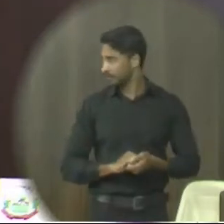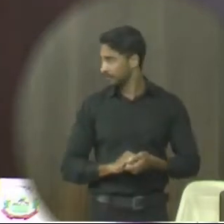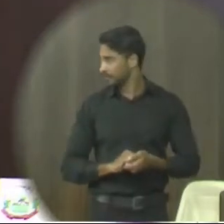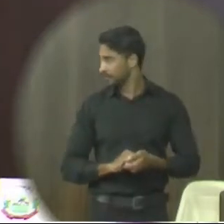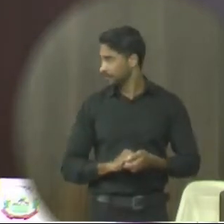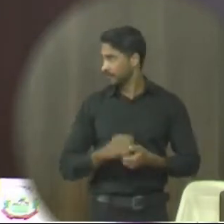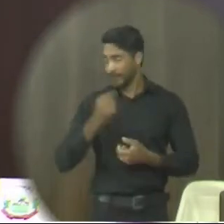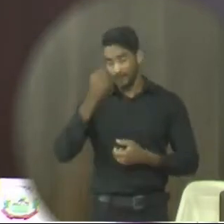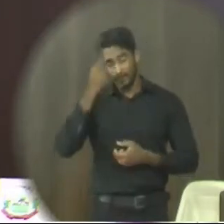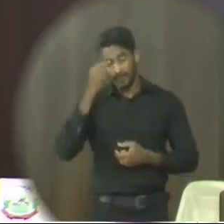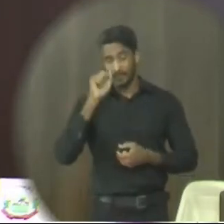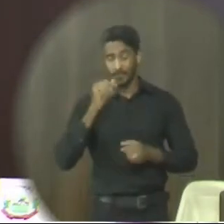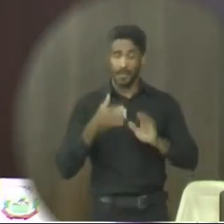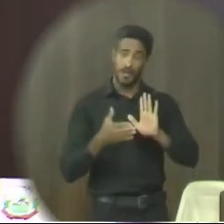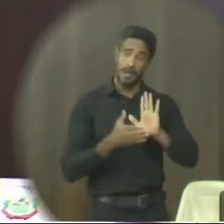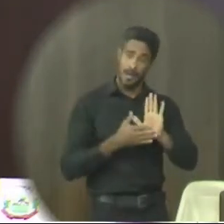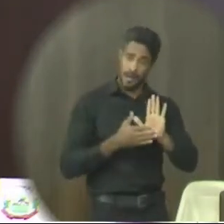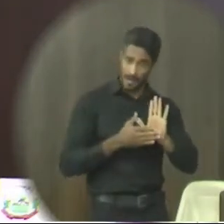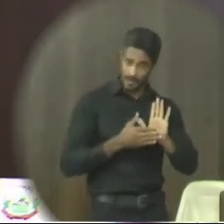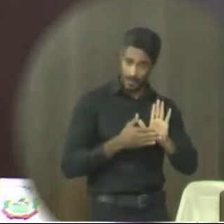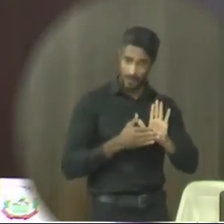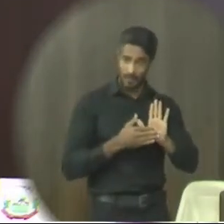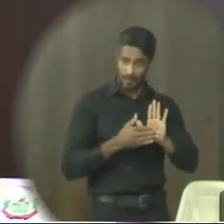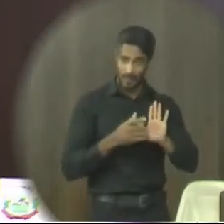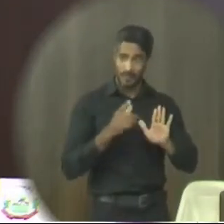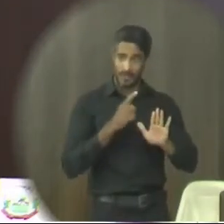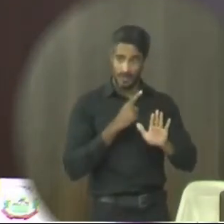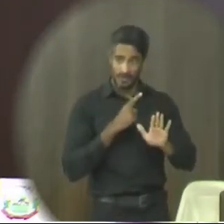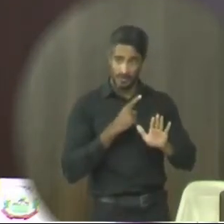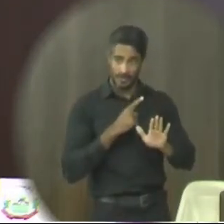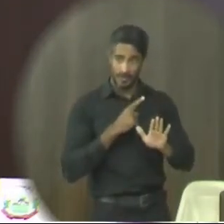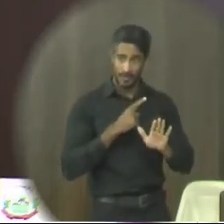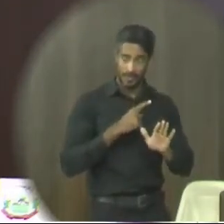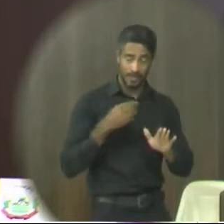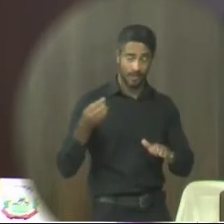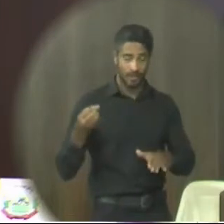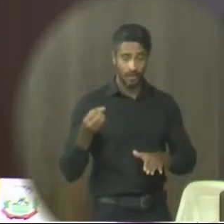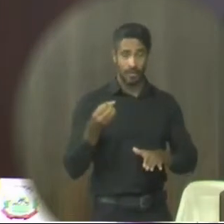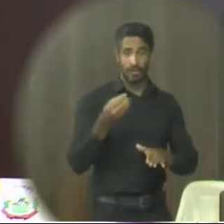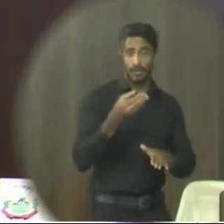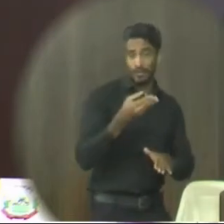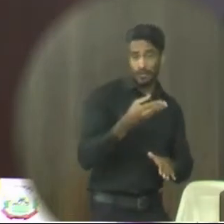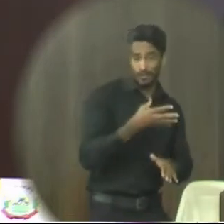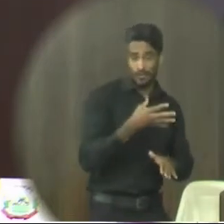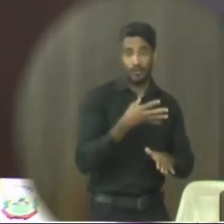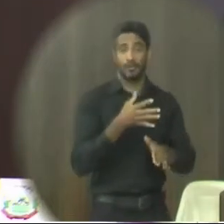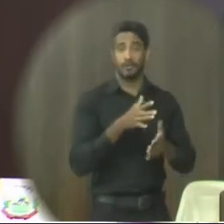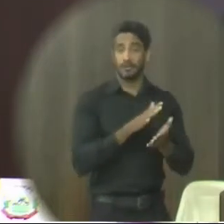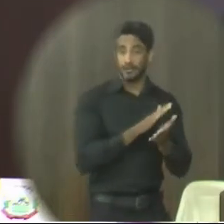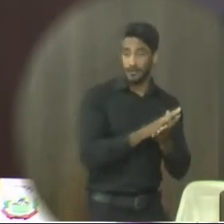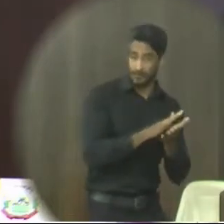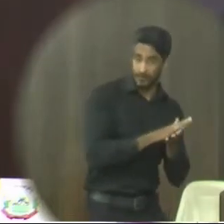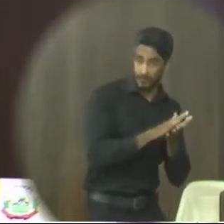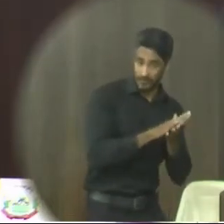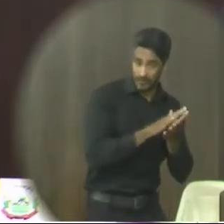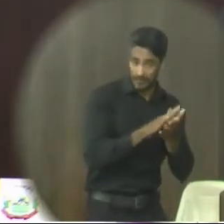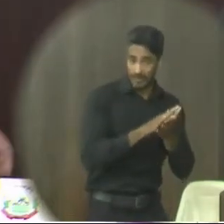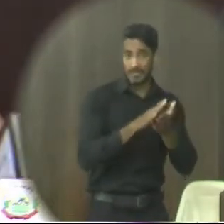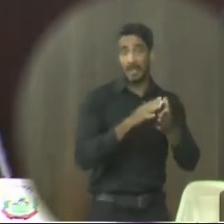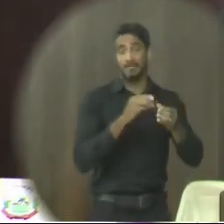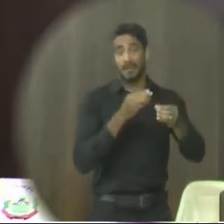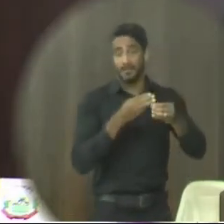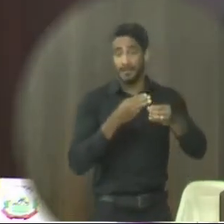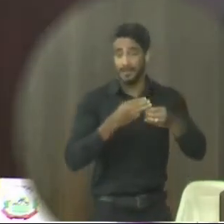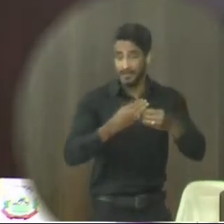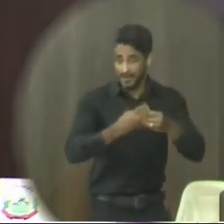Respeite-se que a proposta se impugnada cria-se, evidentemente, se novas despesas por parte da